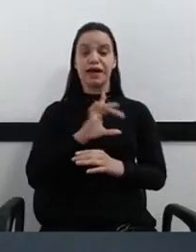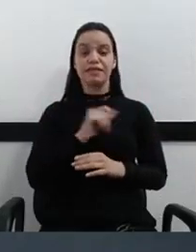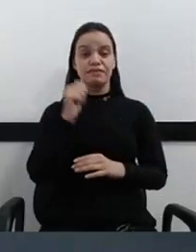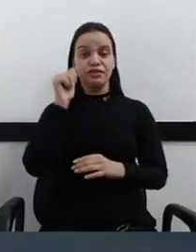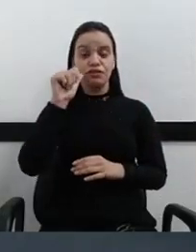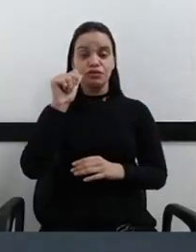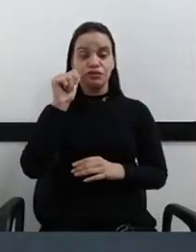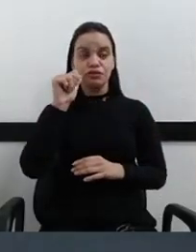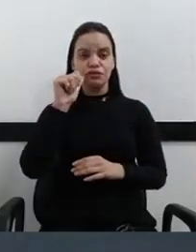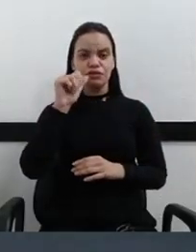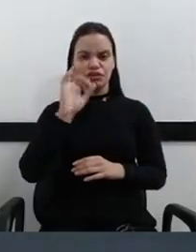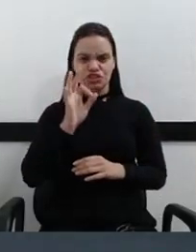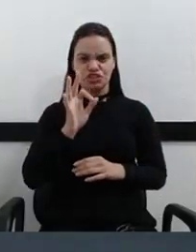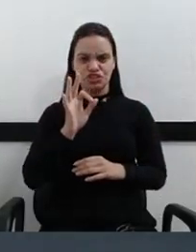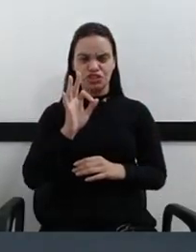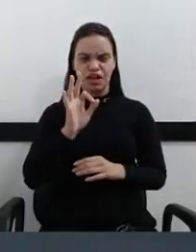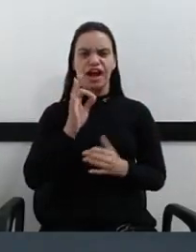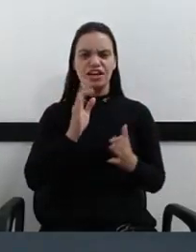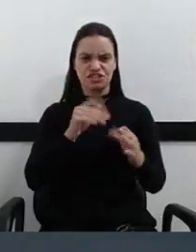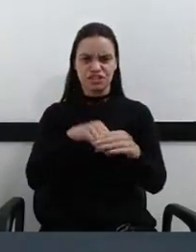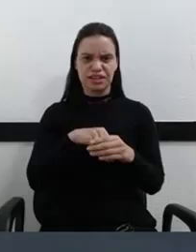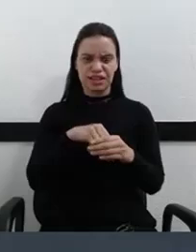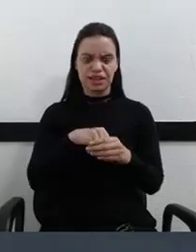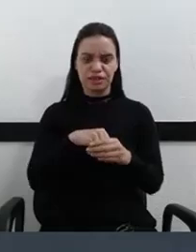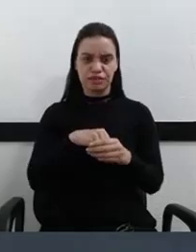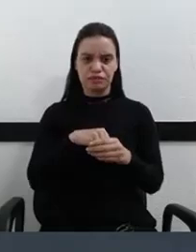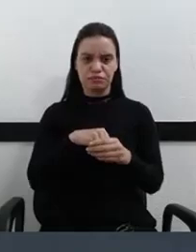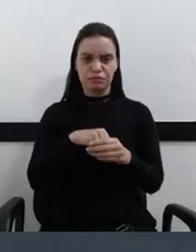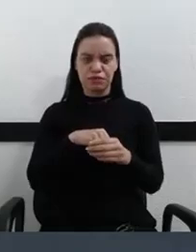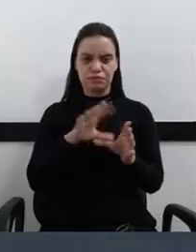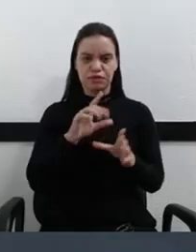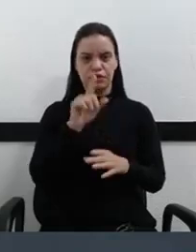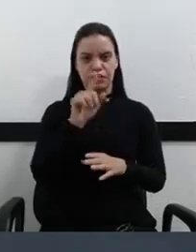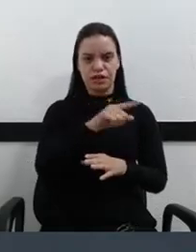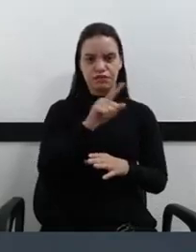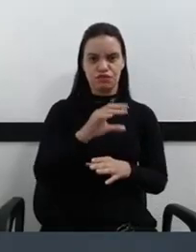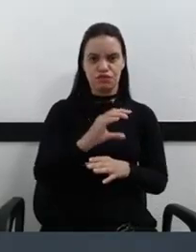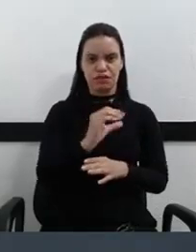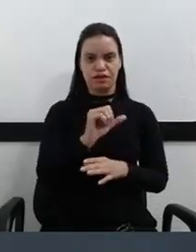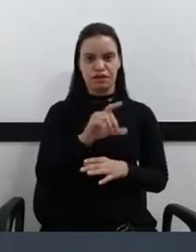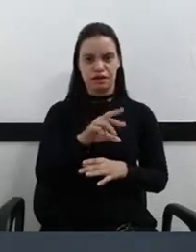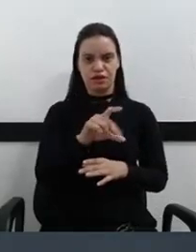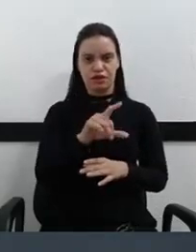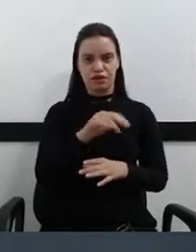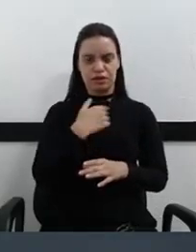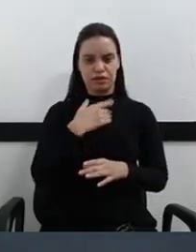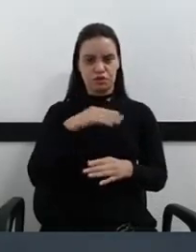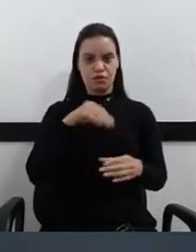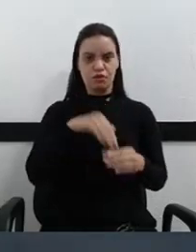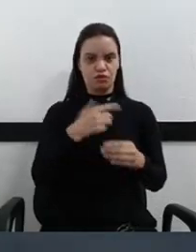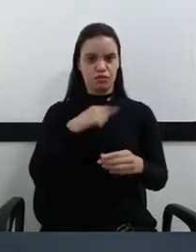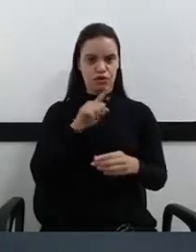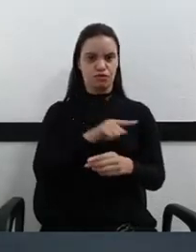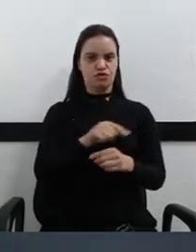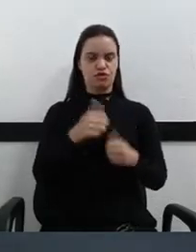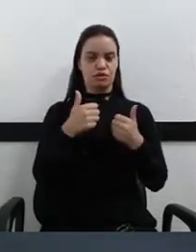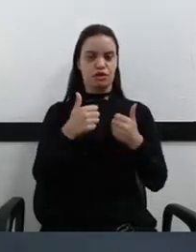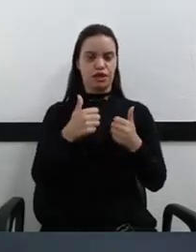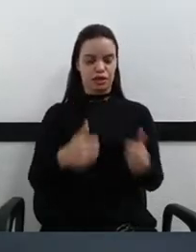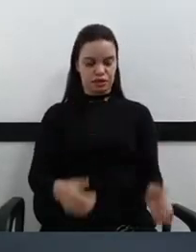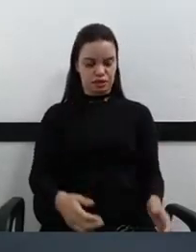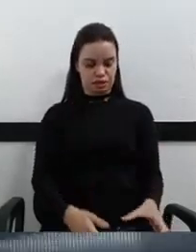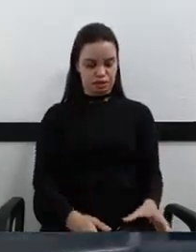defensora... já estava na primeira suplência, né? Deixa eu só ver aqui. Mas, de qualquer forma, tirando a defensora Carolina Silveira Lobianco e Souza, então, por já estar contemplada.